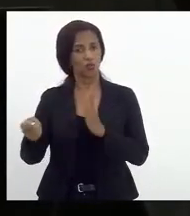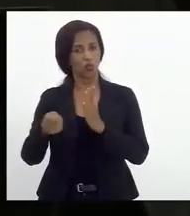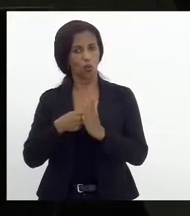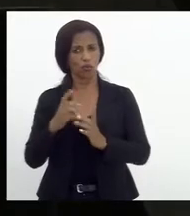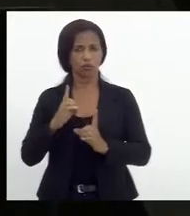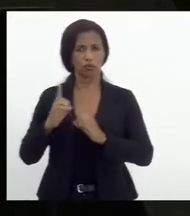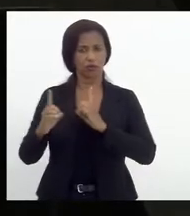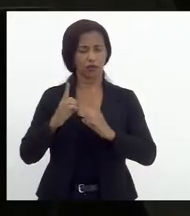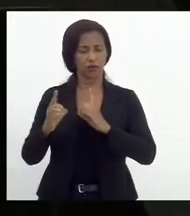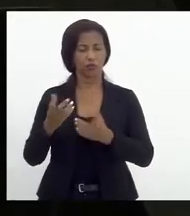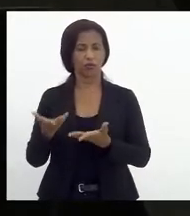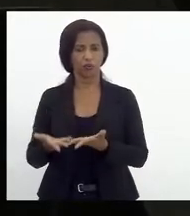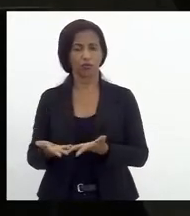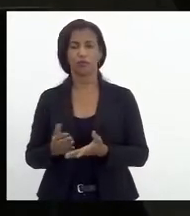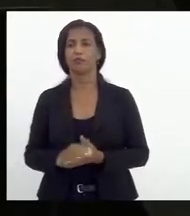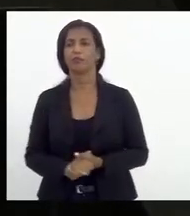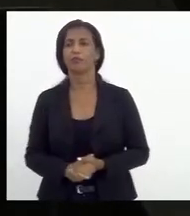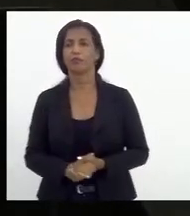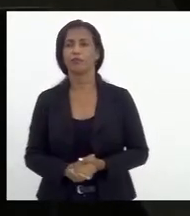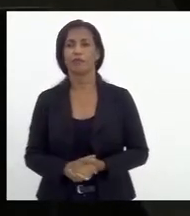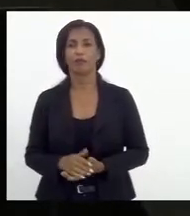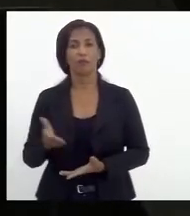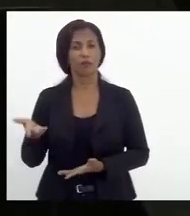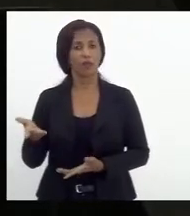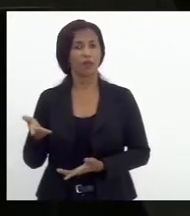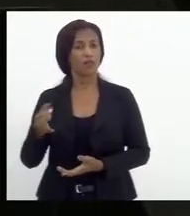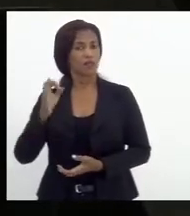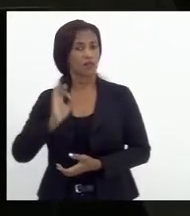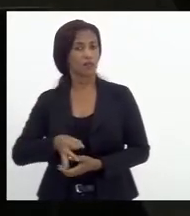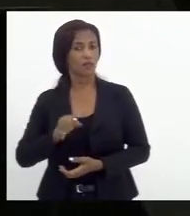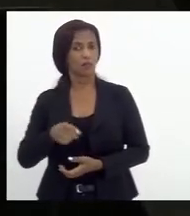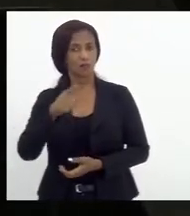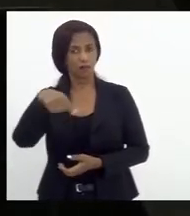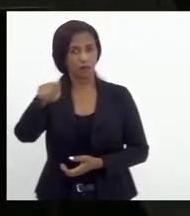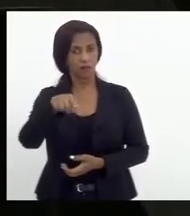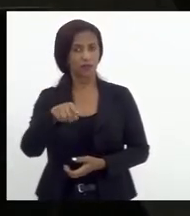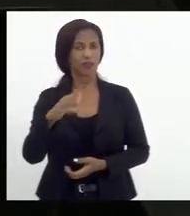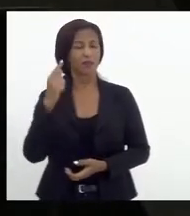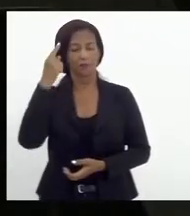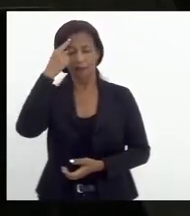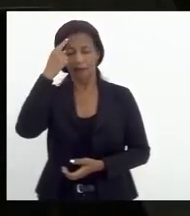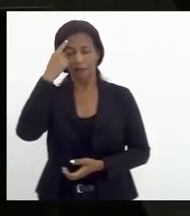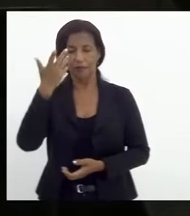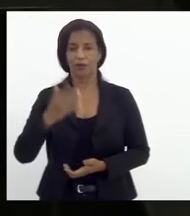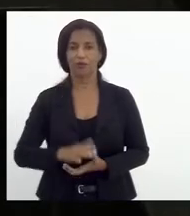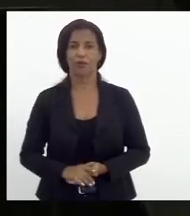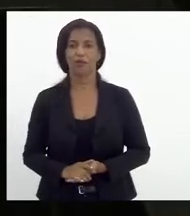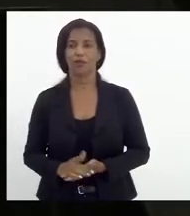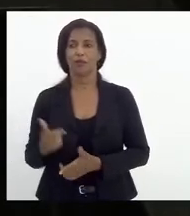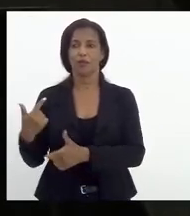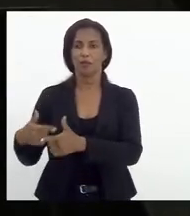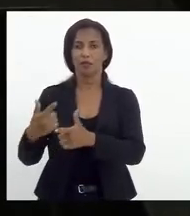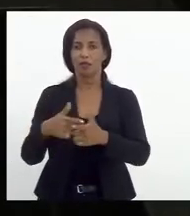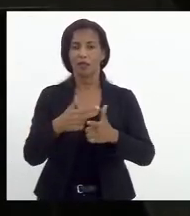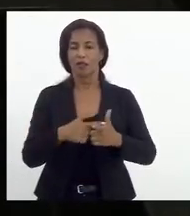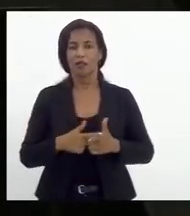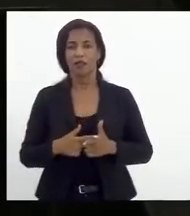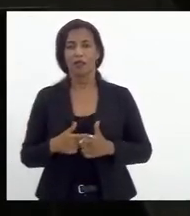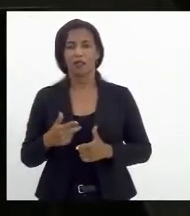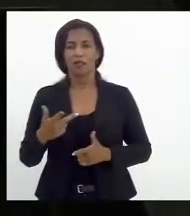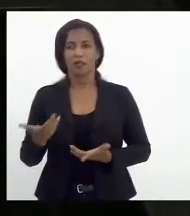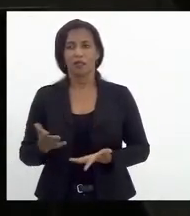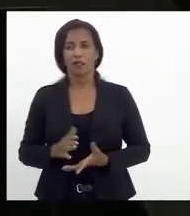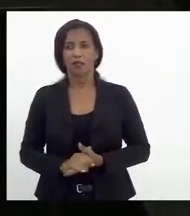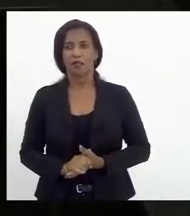vai discuti-lo em seguida, deputado, porque eventualmente, e Vossa Excelência pensou nisso, em situações, digamos